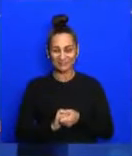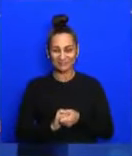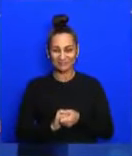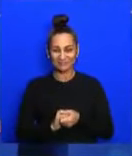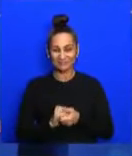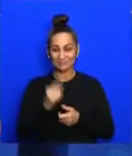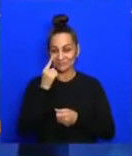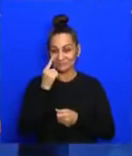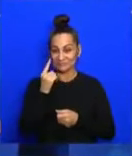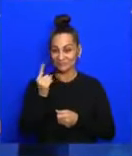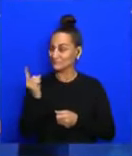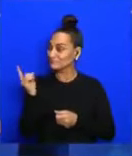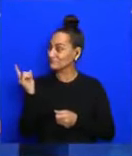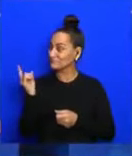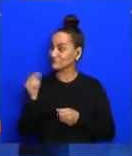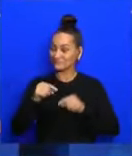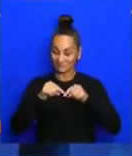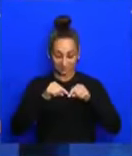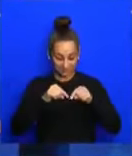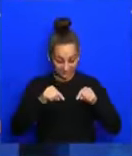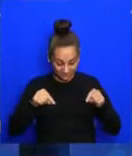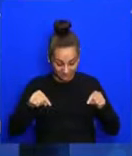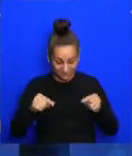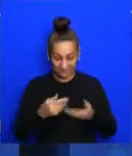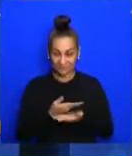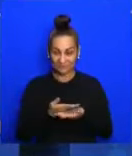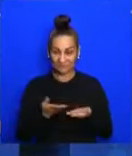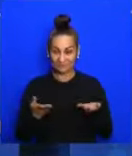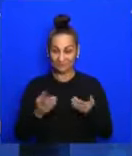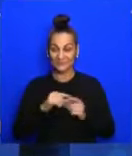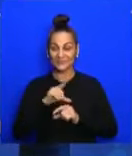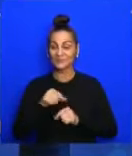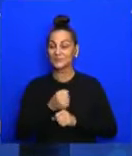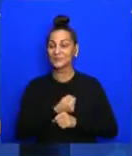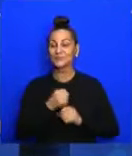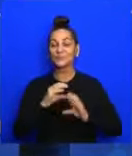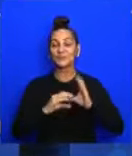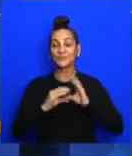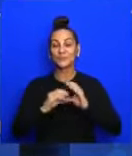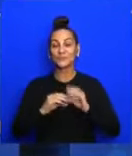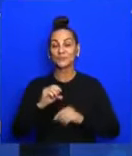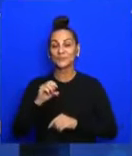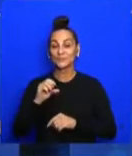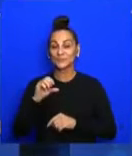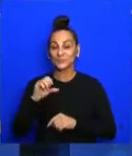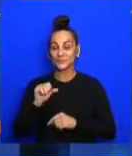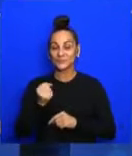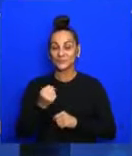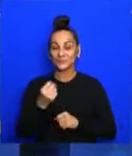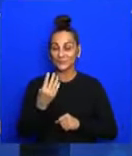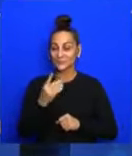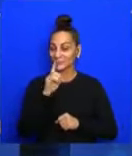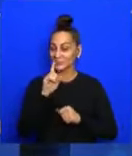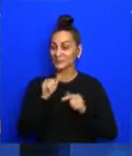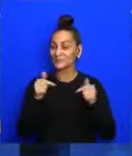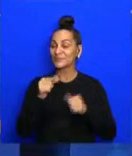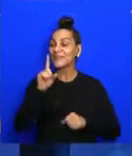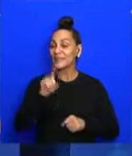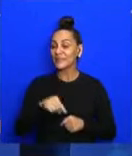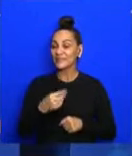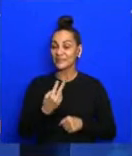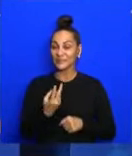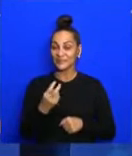A nossa câmera mostrando aí, a informação está na tela para você. As dezenas sorteadas no concurso 984 do dia de sorte